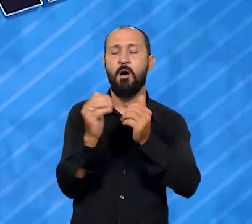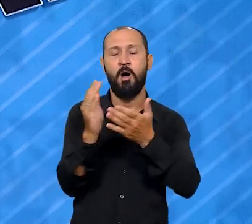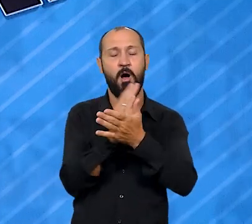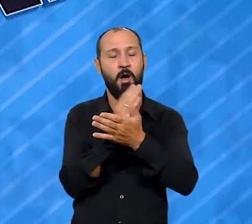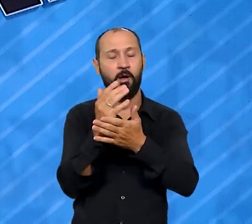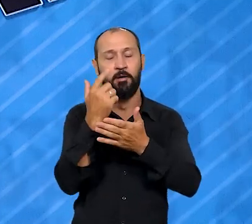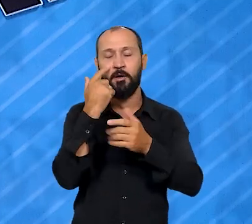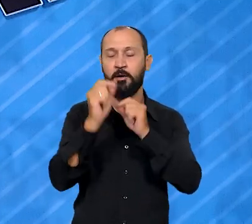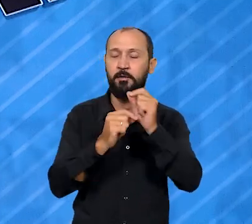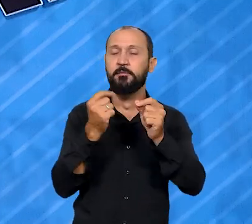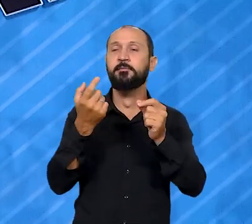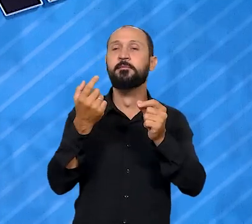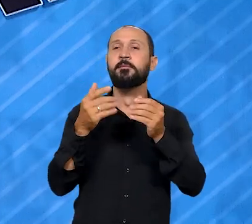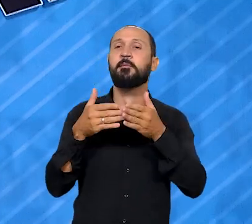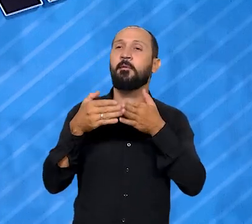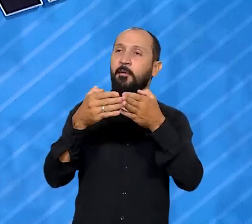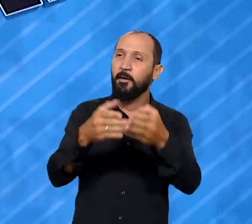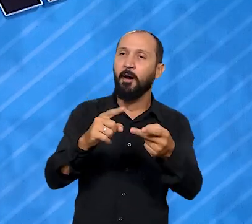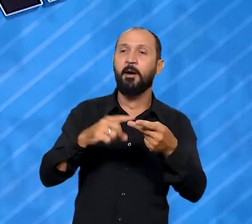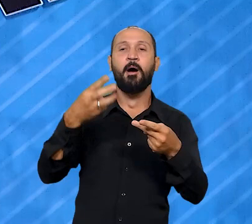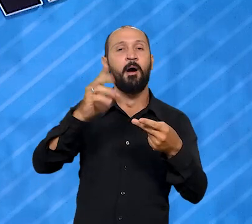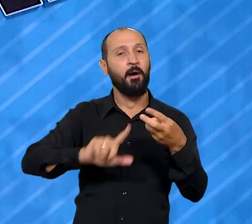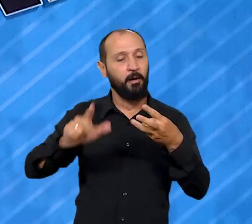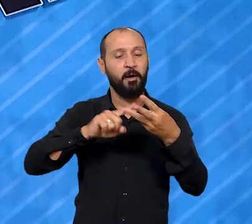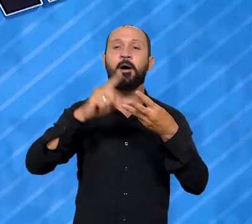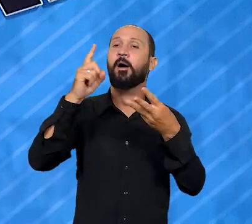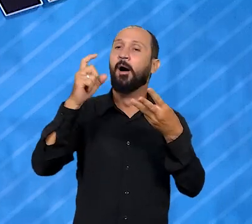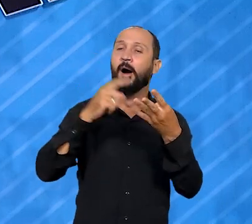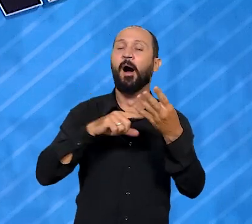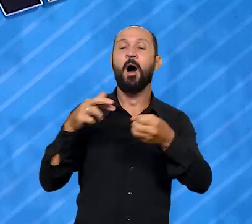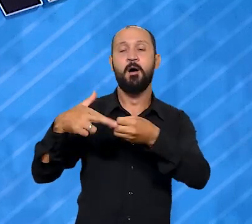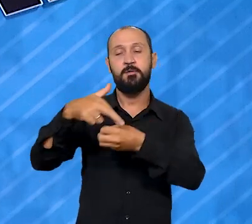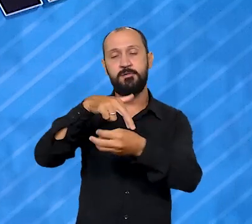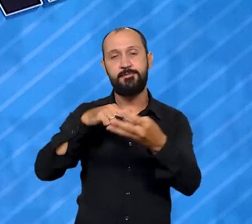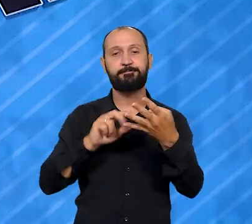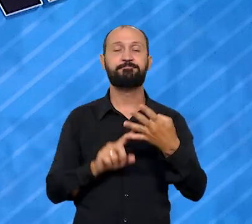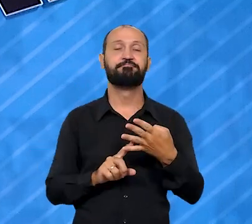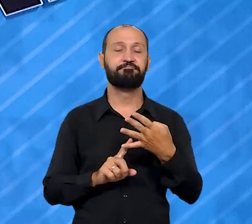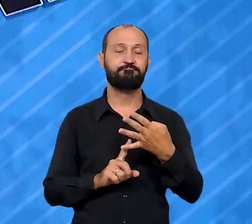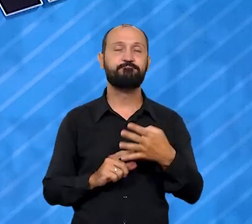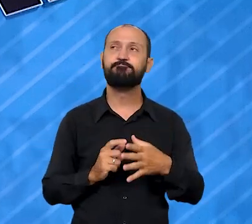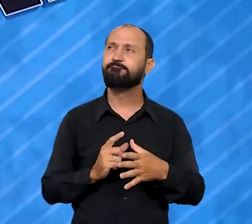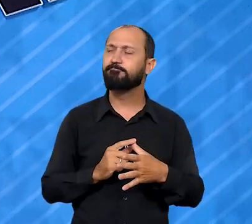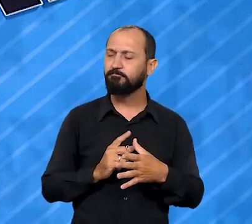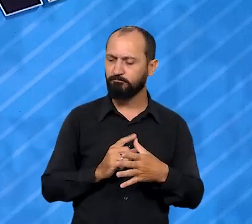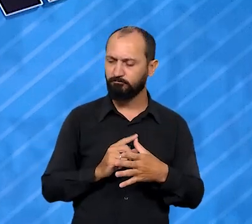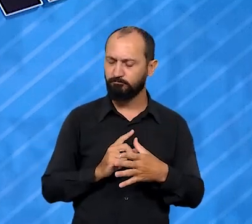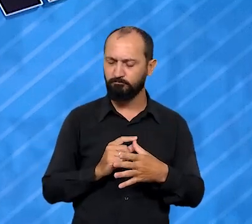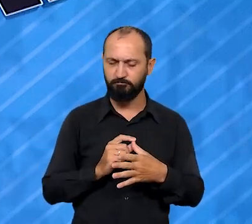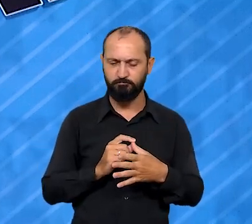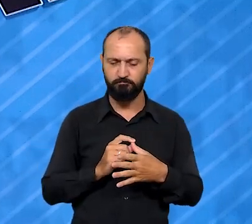em Corumbá, em Três Lagoas, Dourados, Ribas do Rio Pardo,